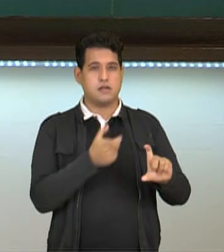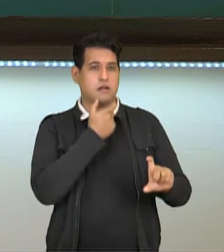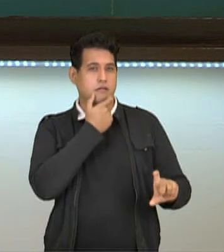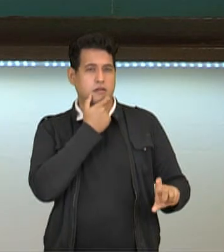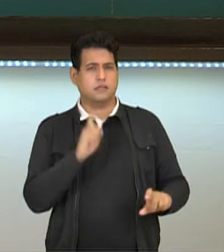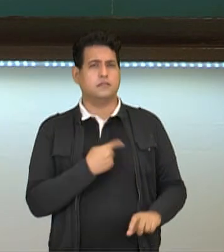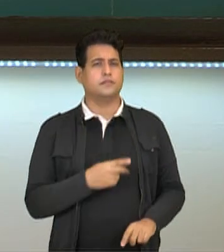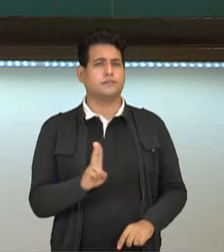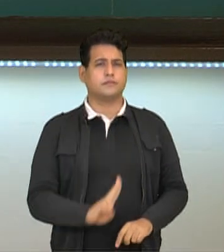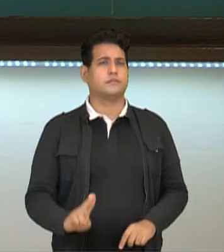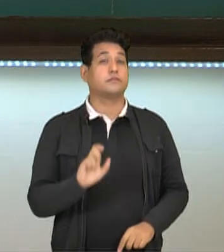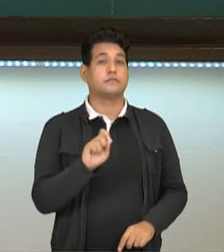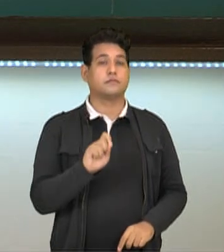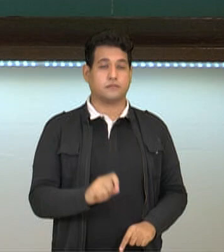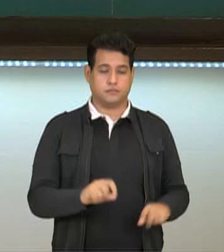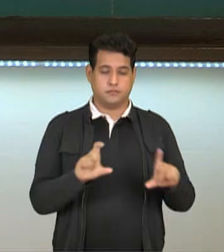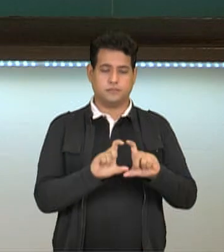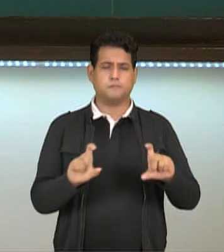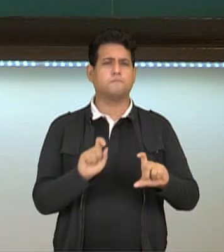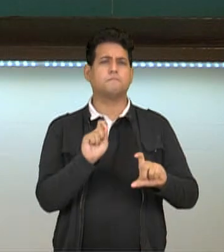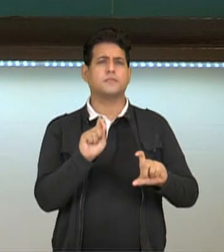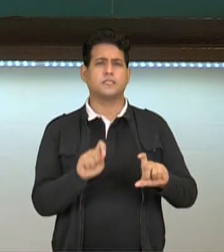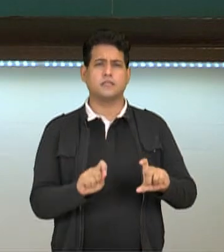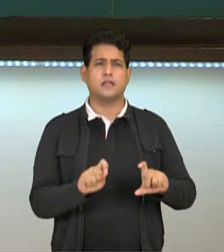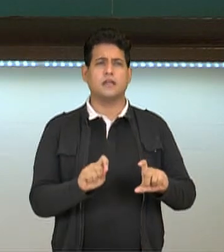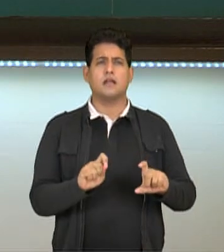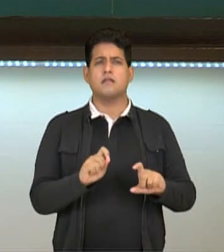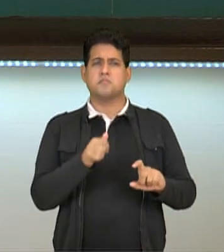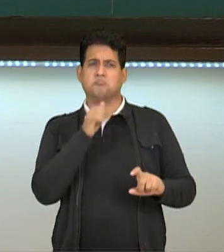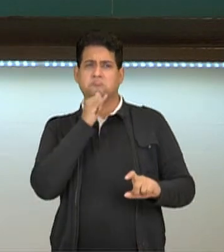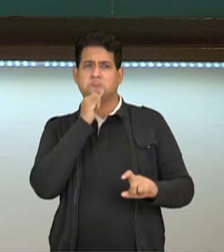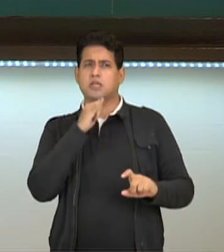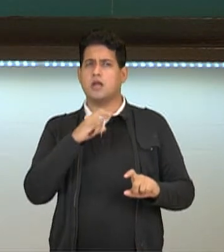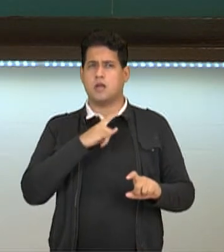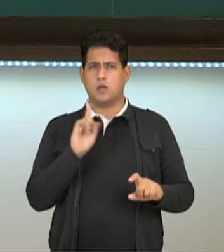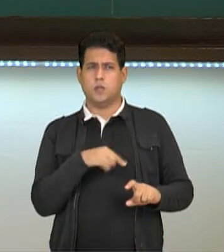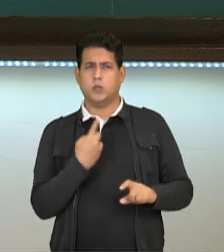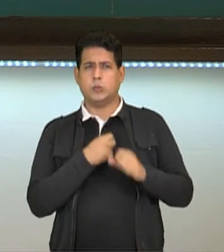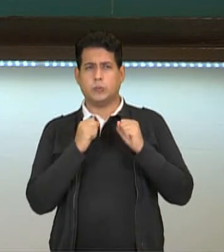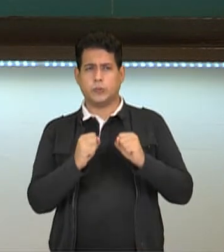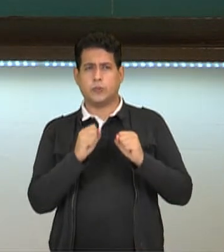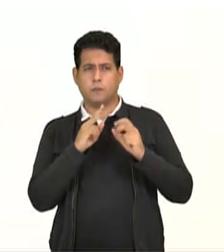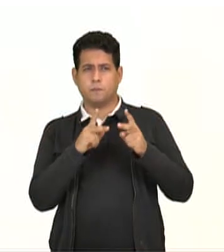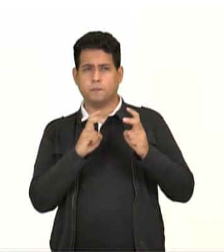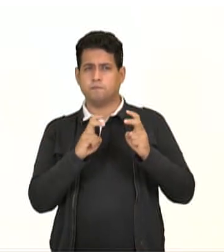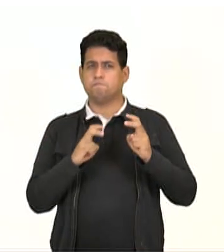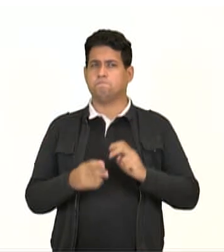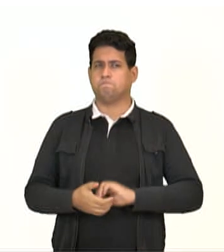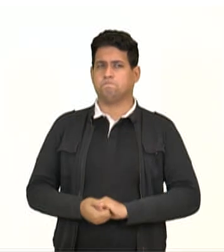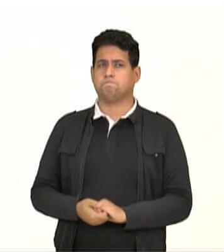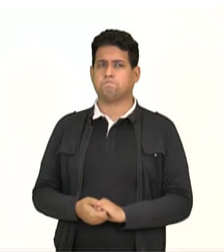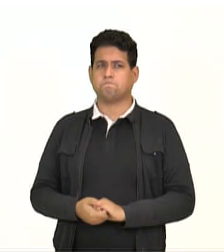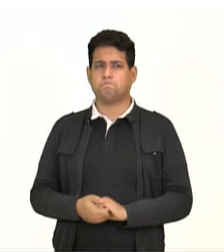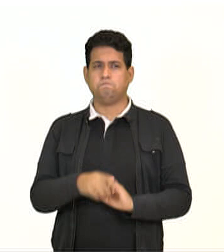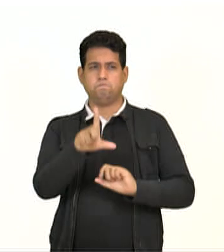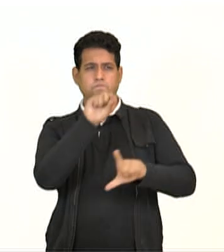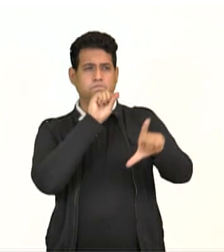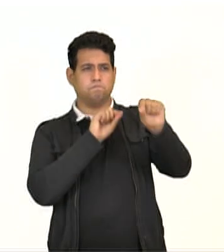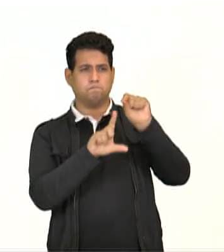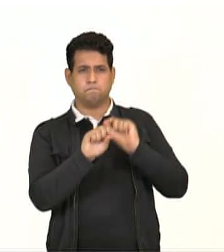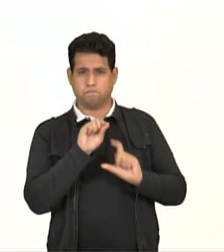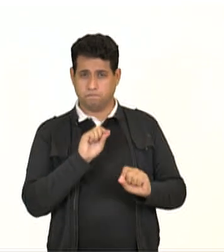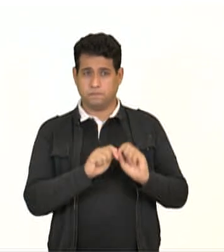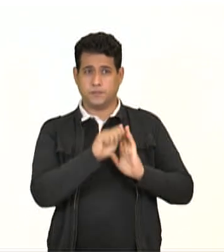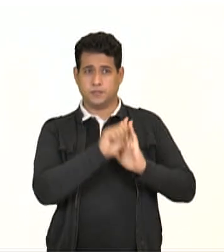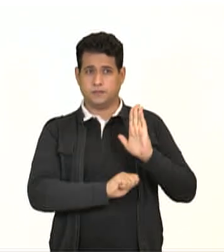inglês nós chamamos os trechos de excerpt. Então, according to this excerpt, select in the